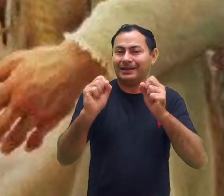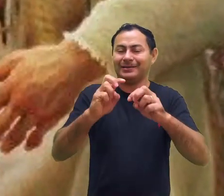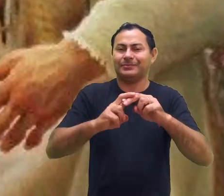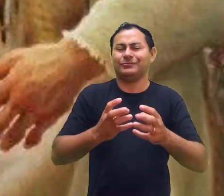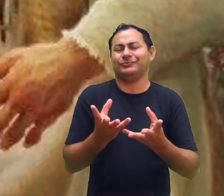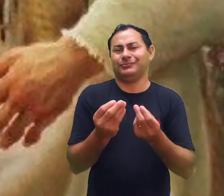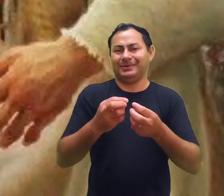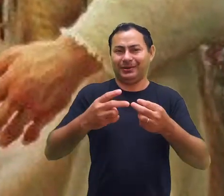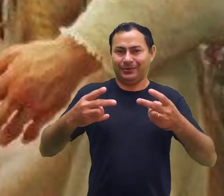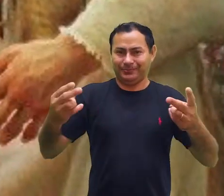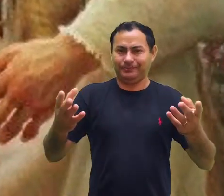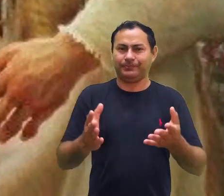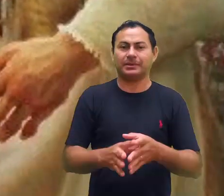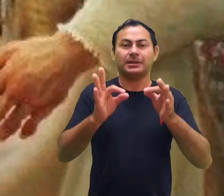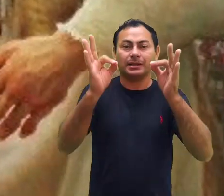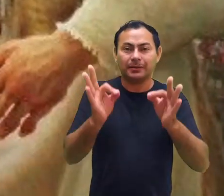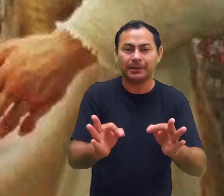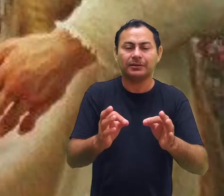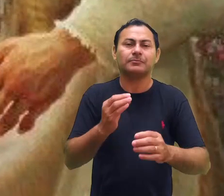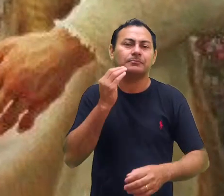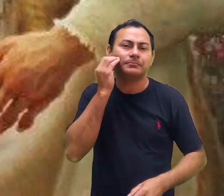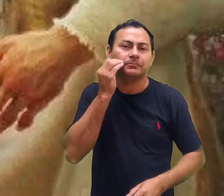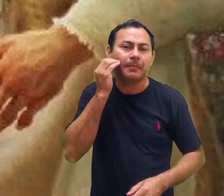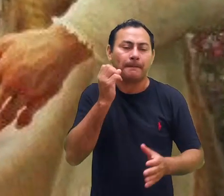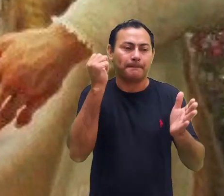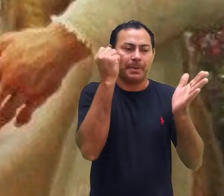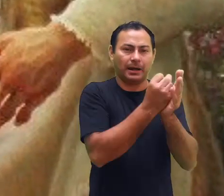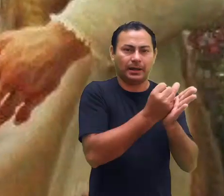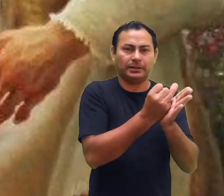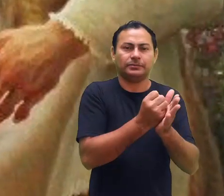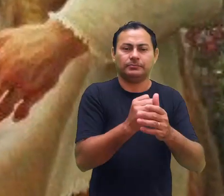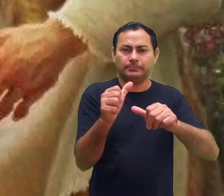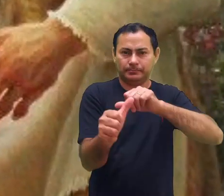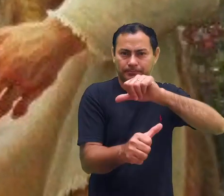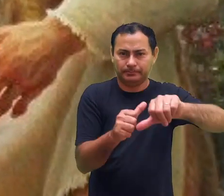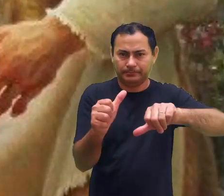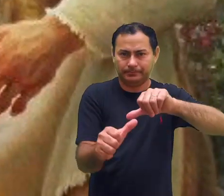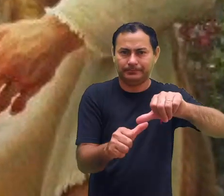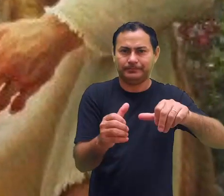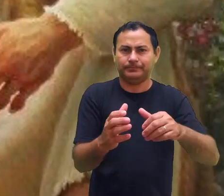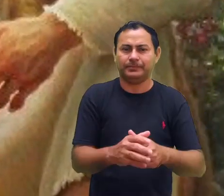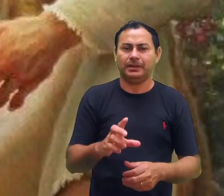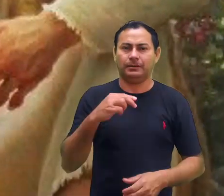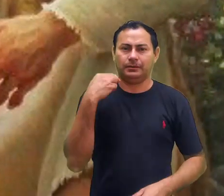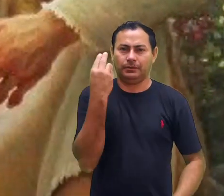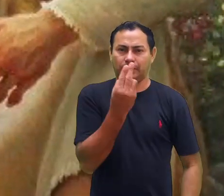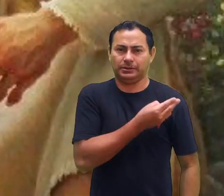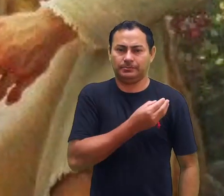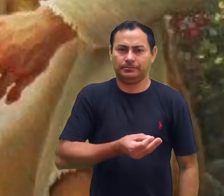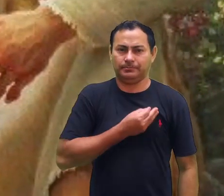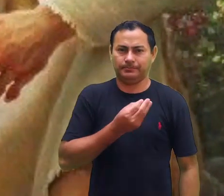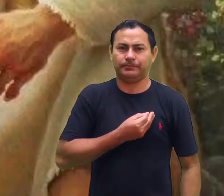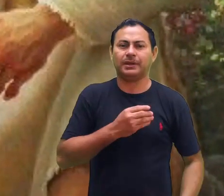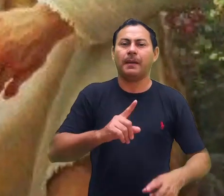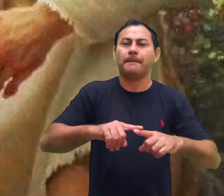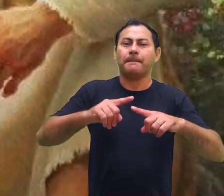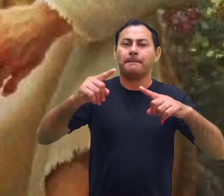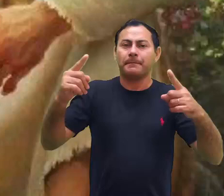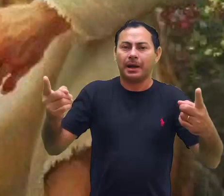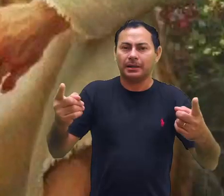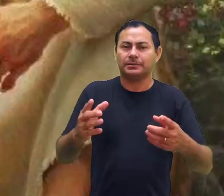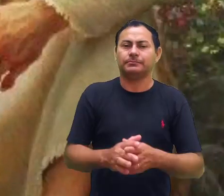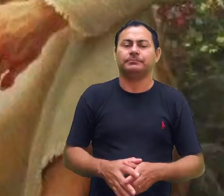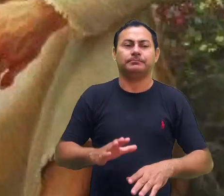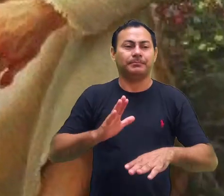fascinante por vários motivos. Certamente seria uma experiência marcante e que transformaria nossas vidas.